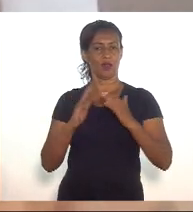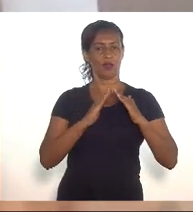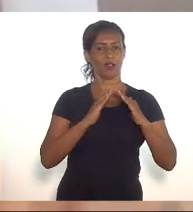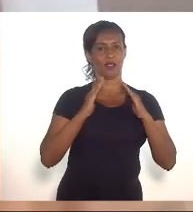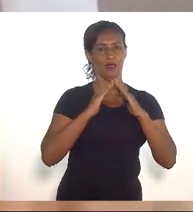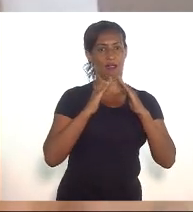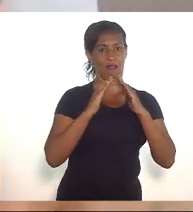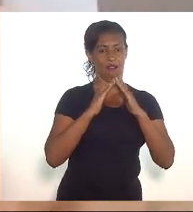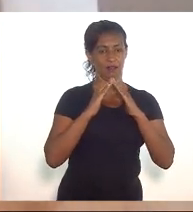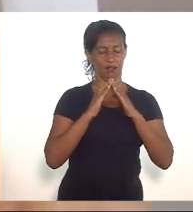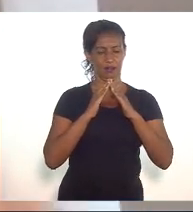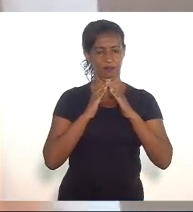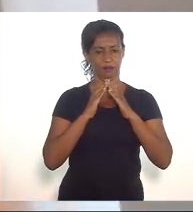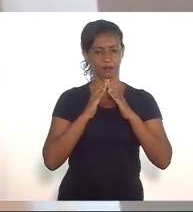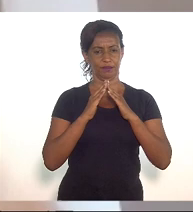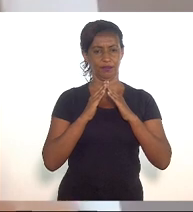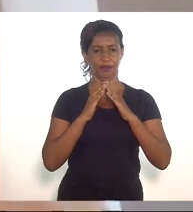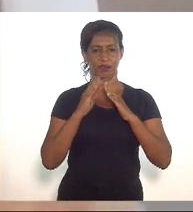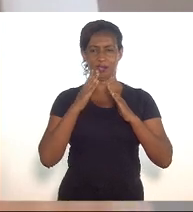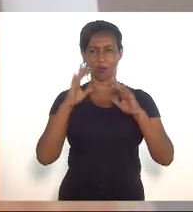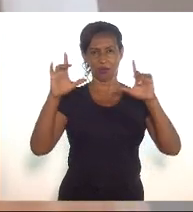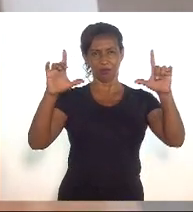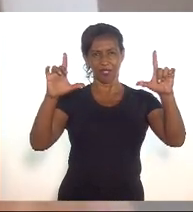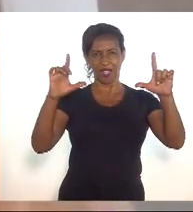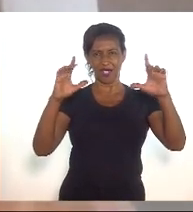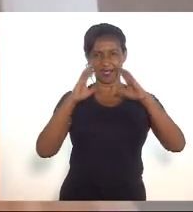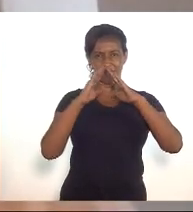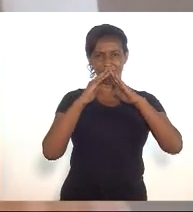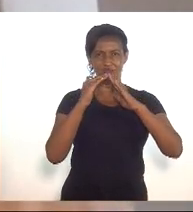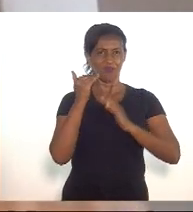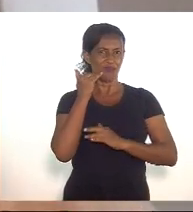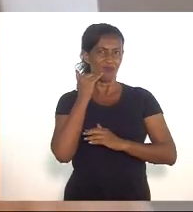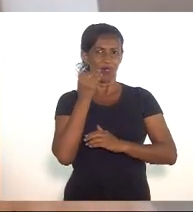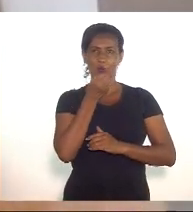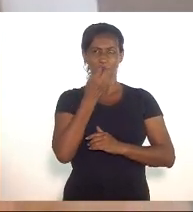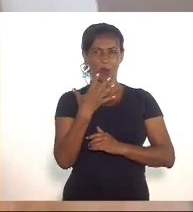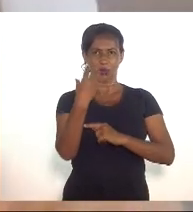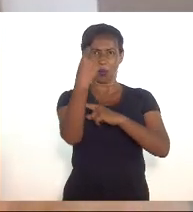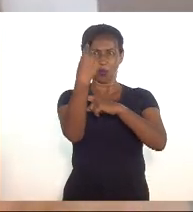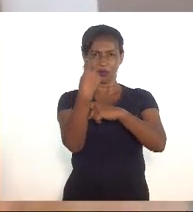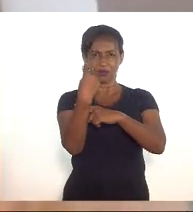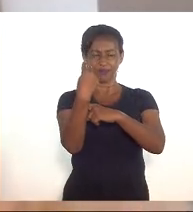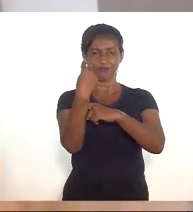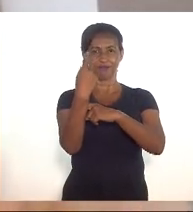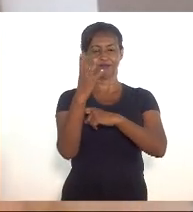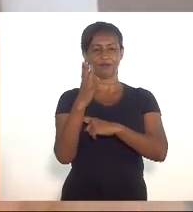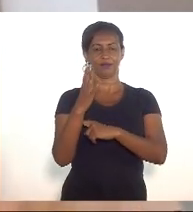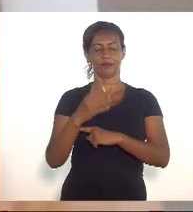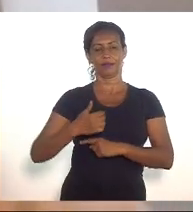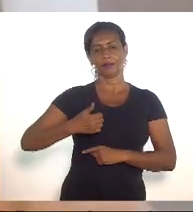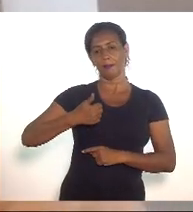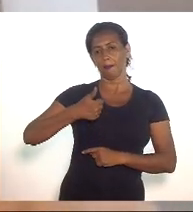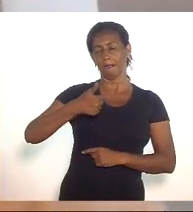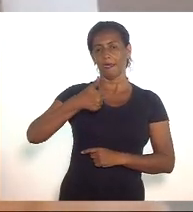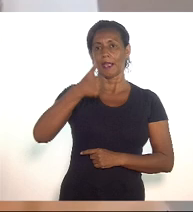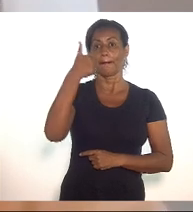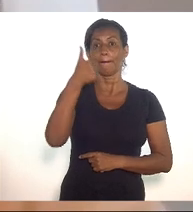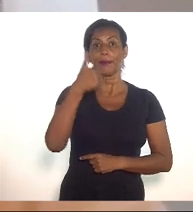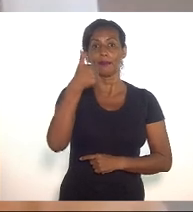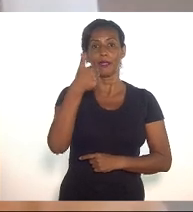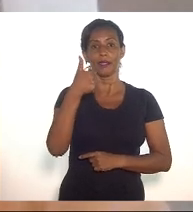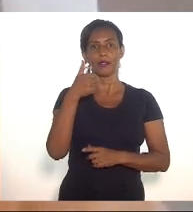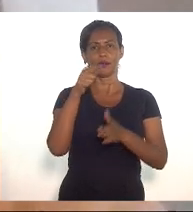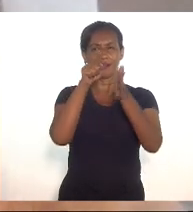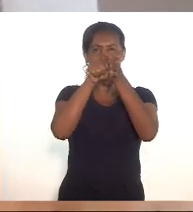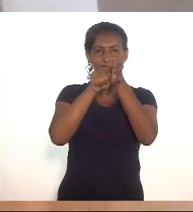Então, a minha infraestrutura não está muito boa. Se os senhores tiverem algum problema, peço que me falem. Bem, em primeiro lugar, eu pretendo fazer um diagnóstico